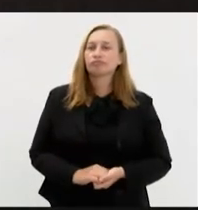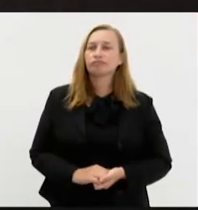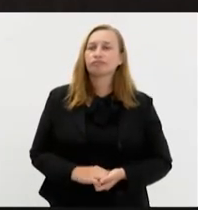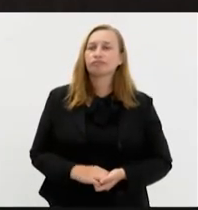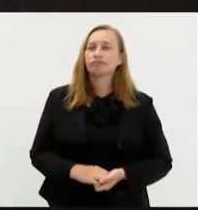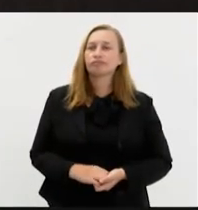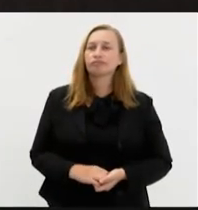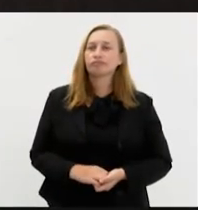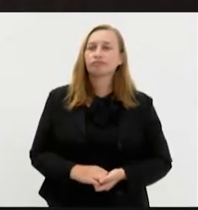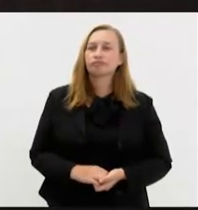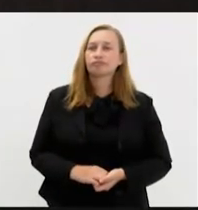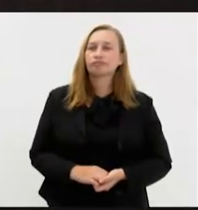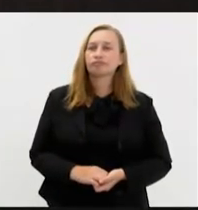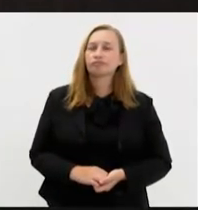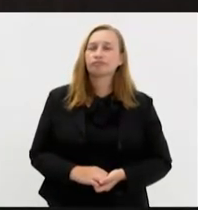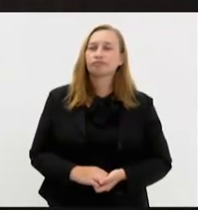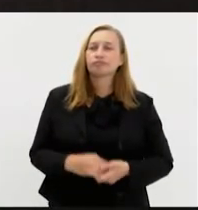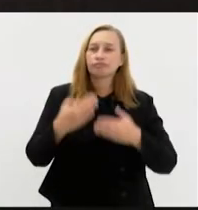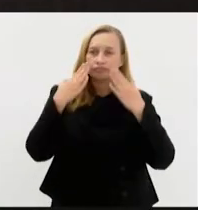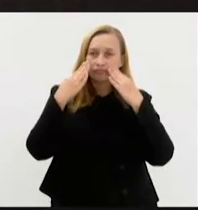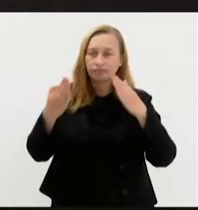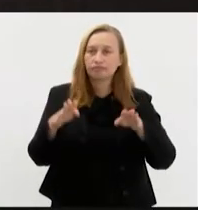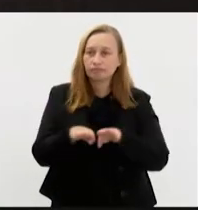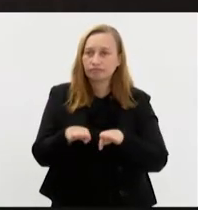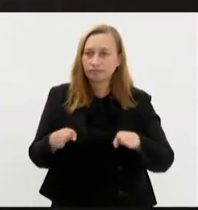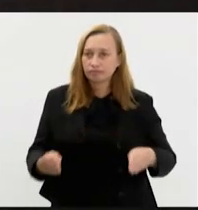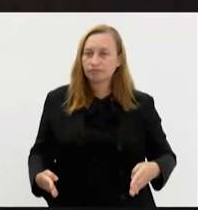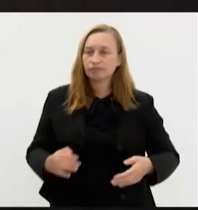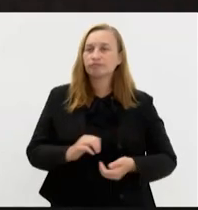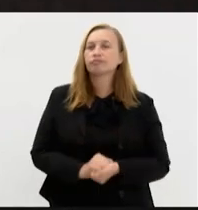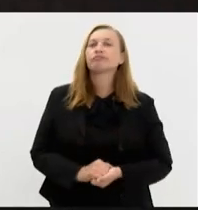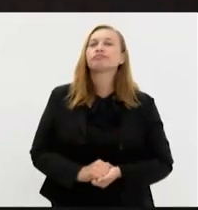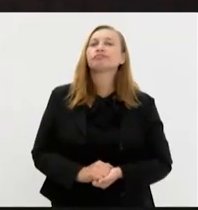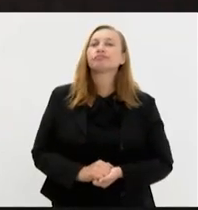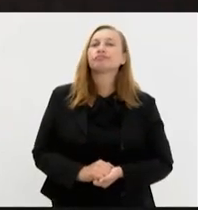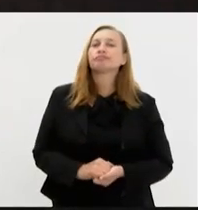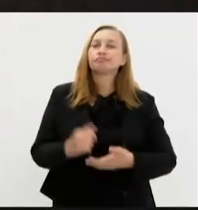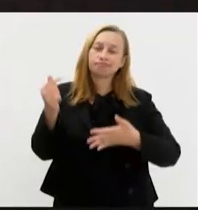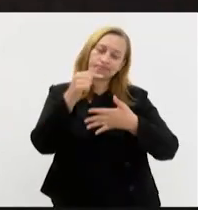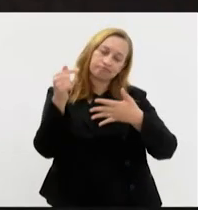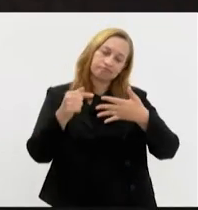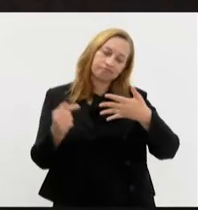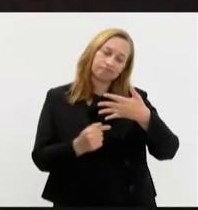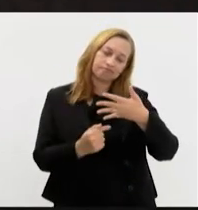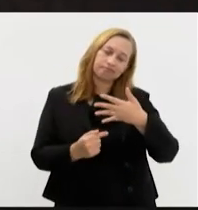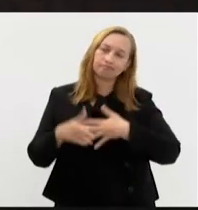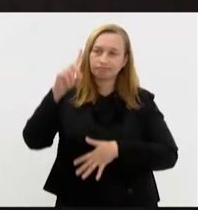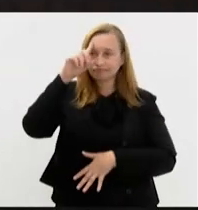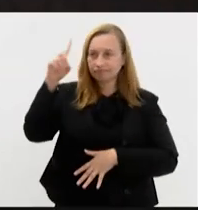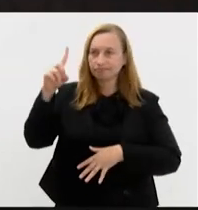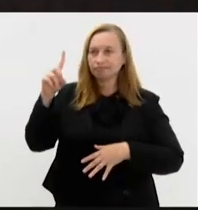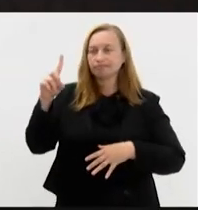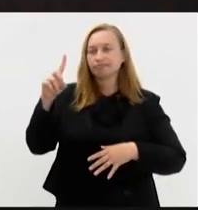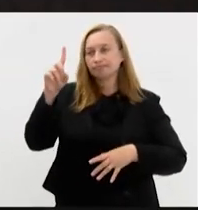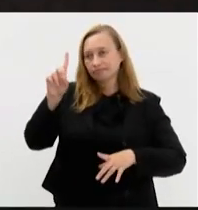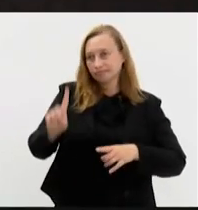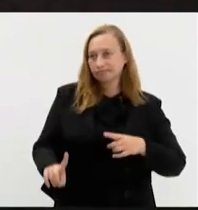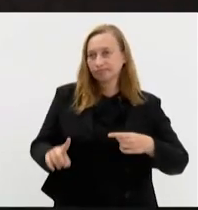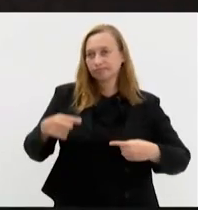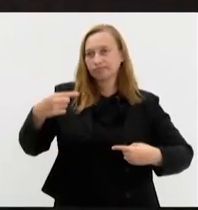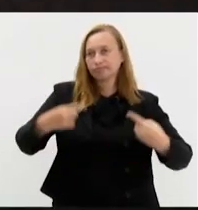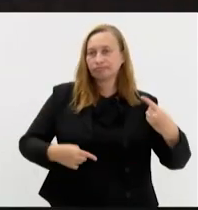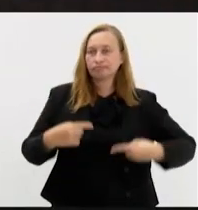temática apresentada nesta mesa destacando asos de direito comparado Principalmente eu faço só um